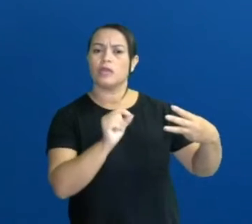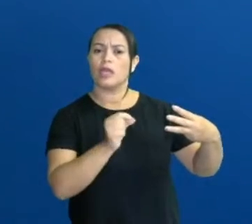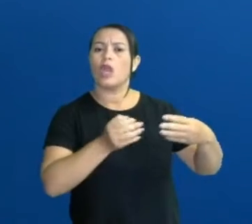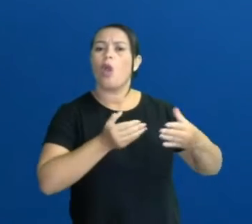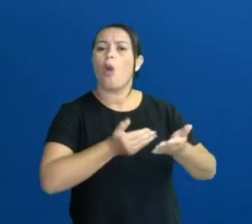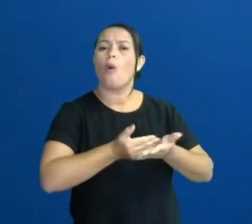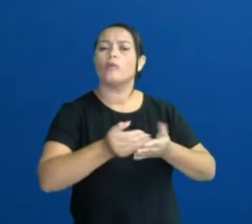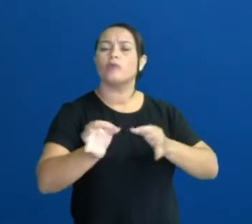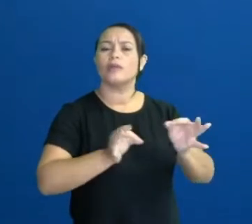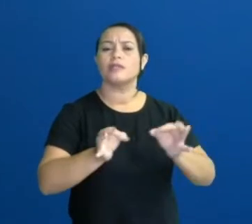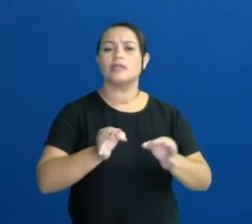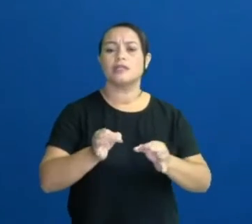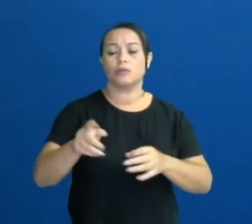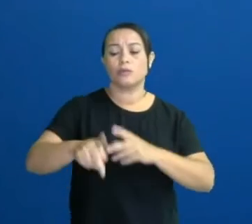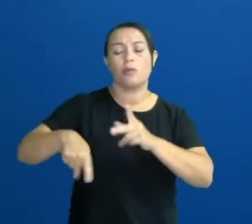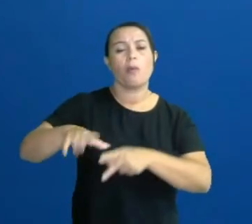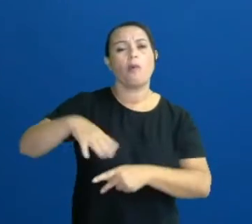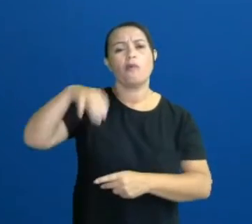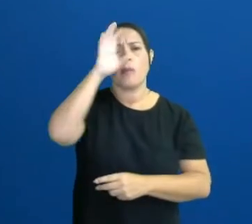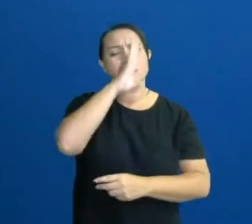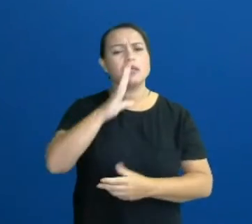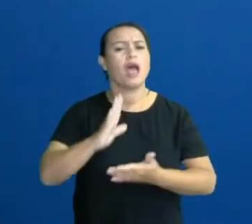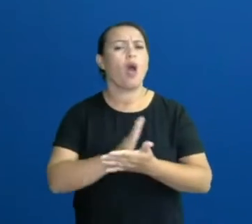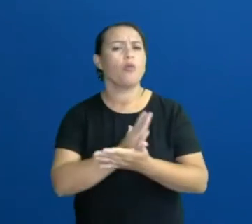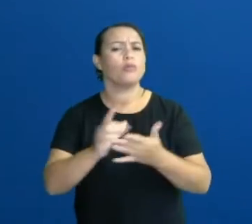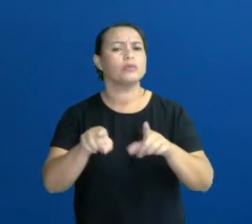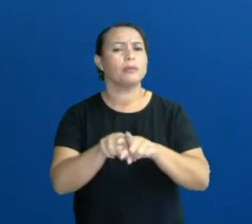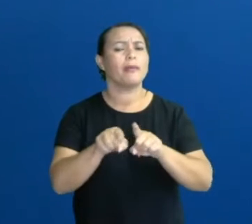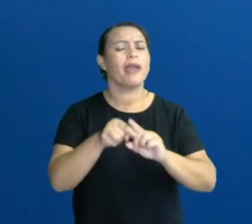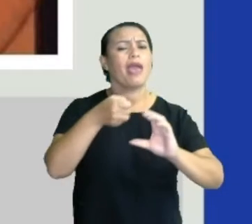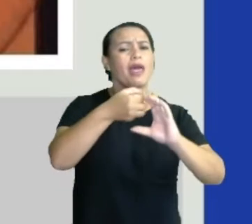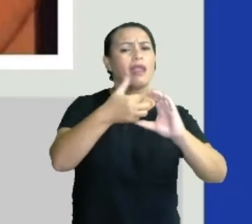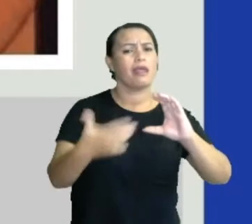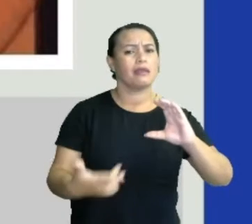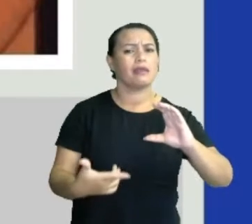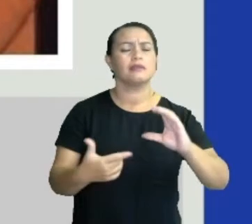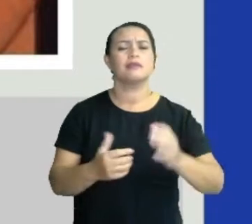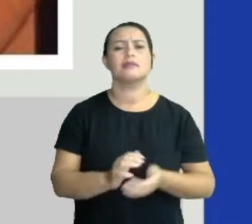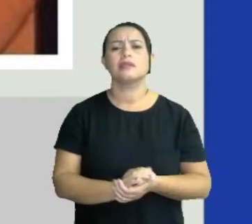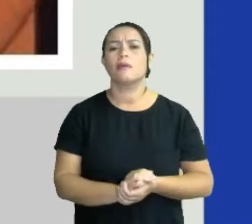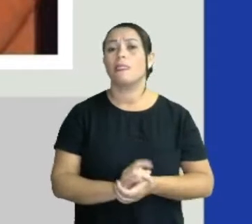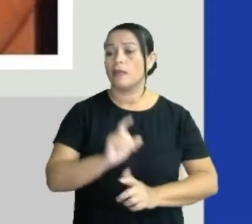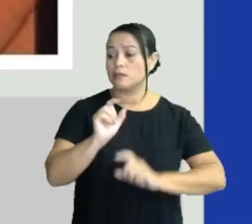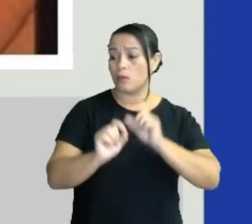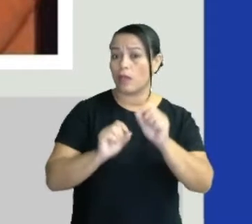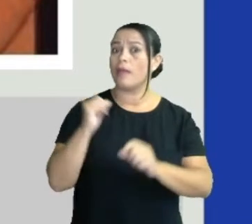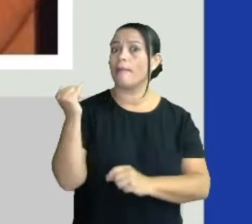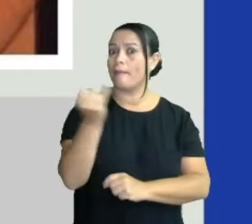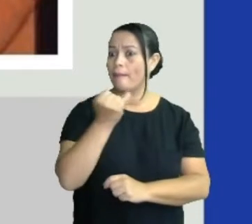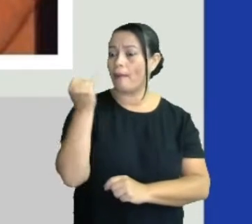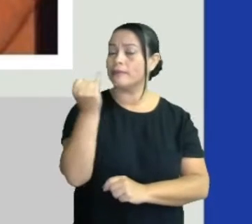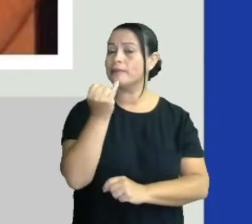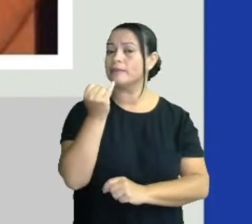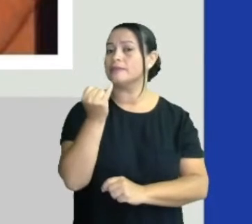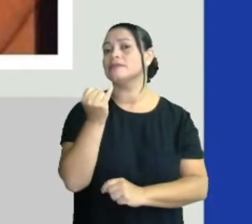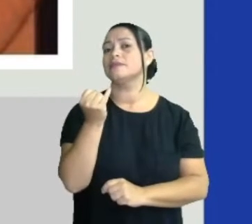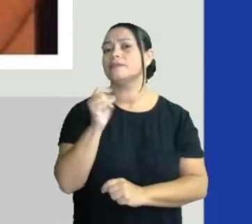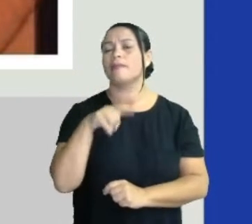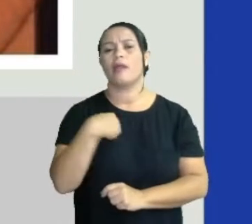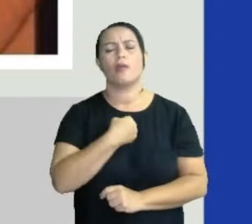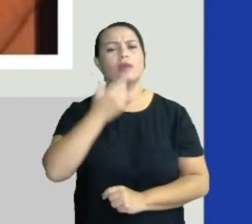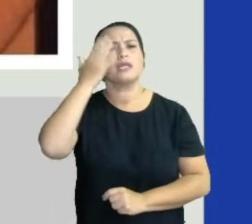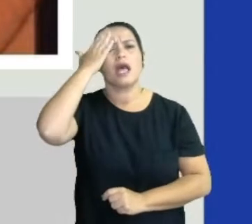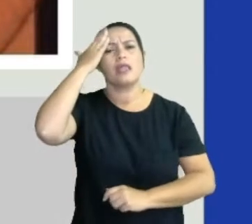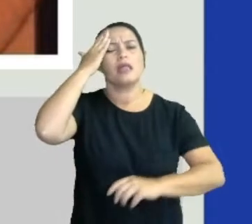povo brasileiro. Agora, algumas outras características são importantes para a